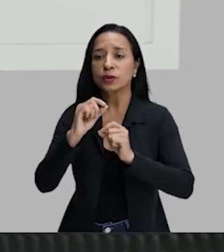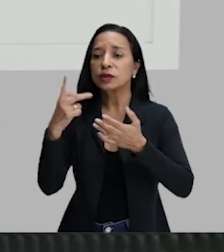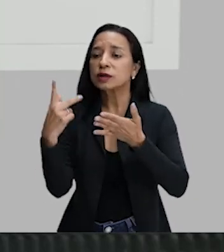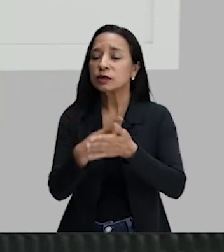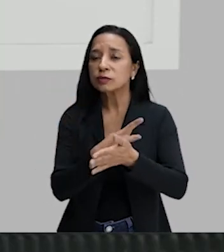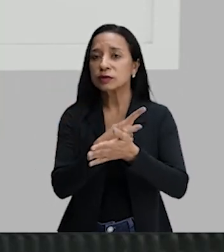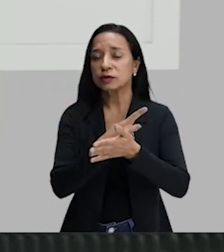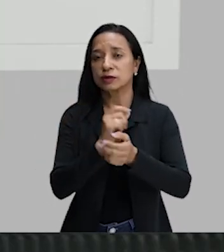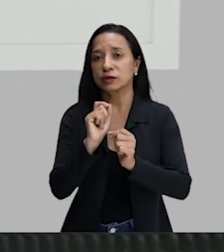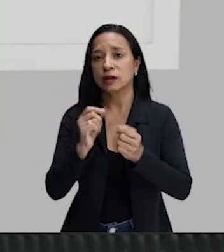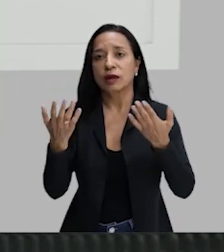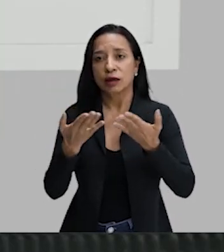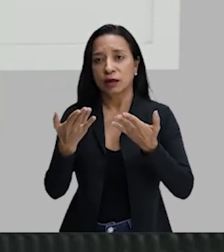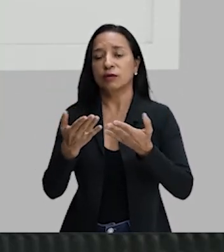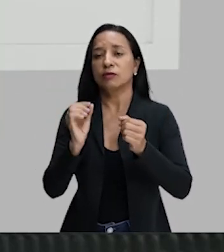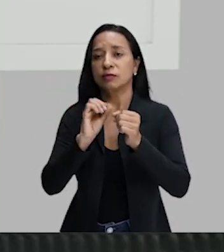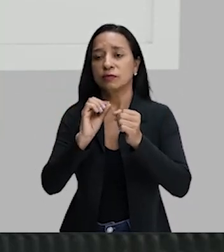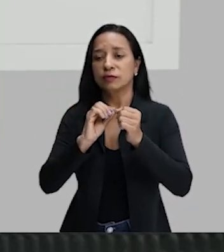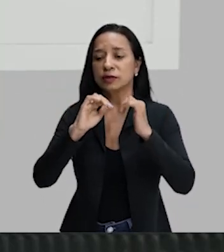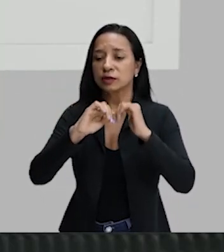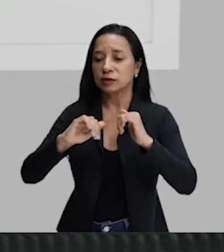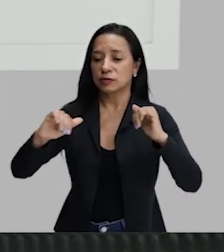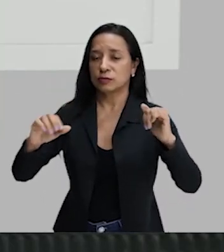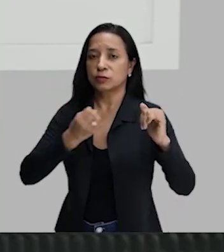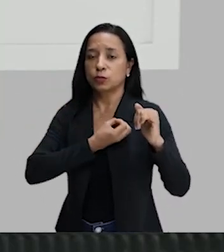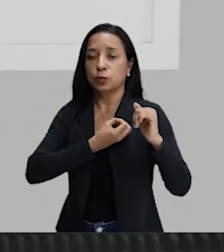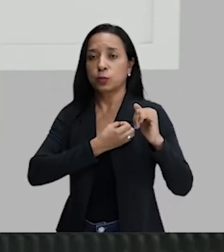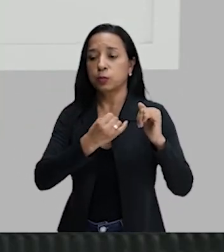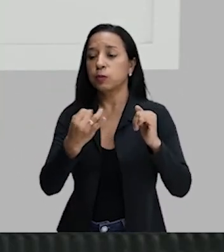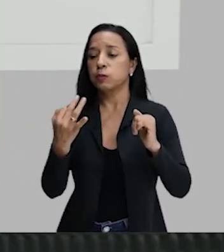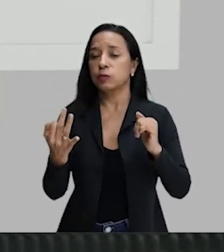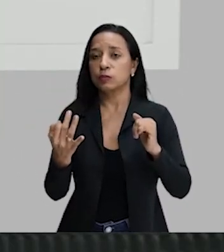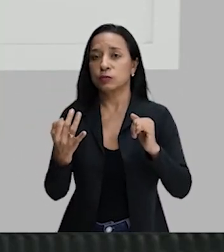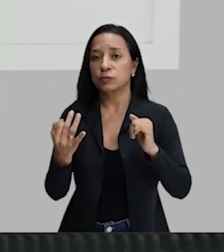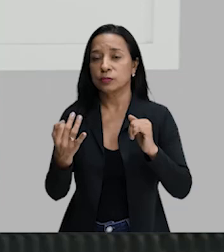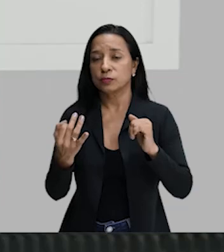vou agora fazer a decomposição desse elemento aqui, ó.